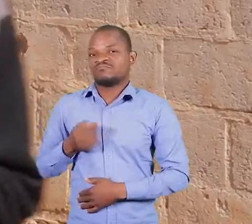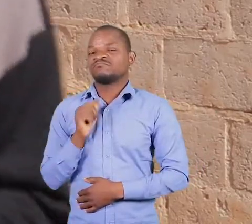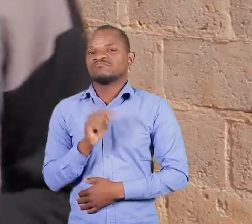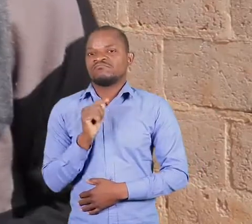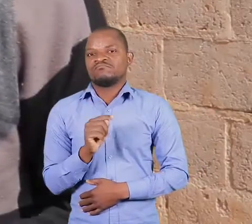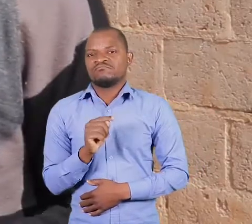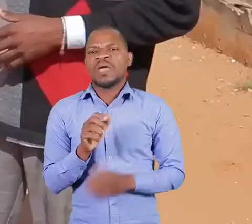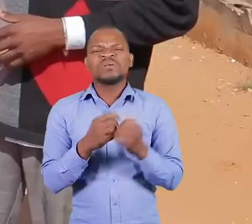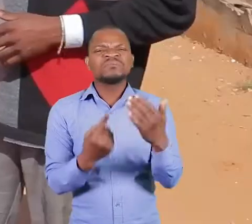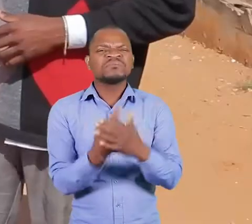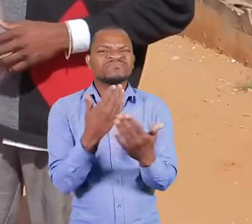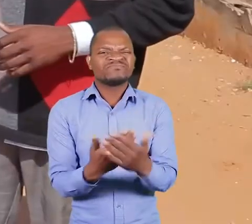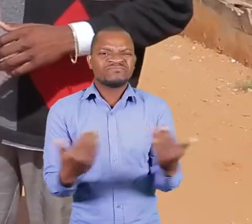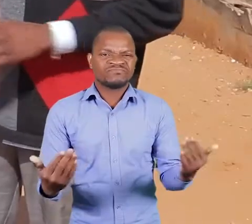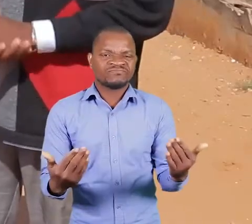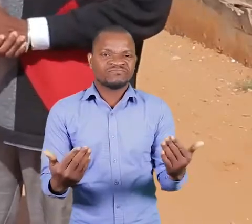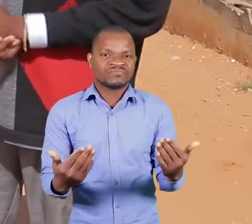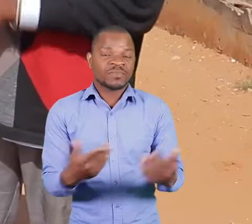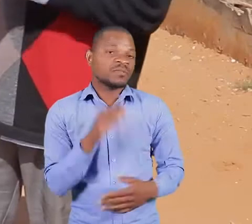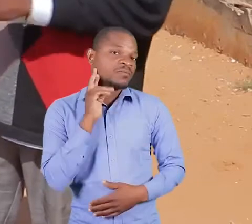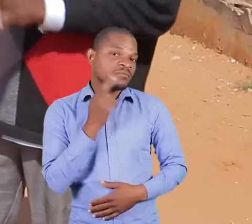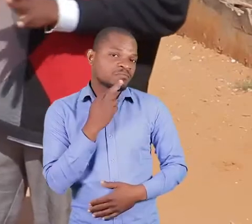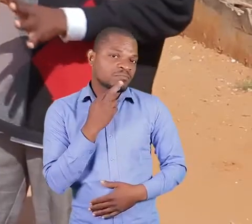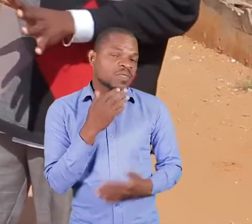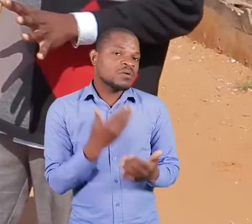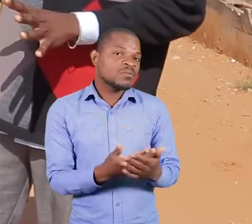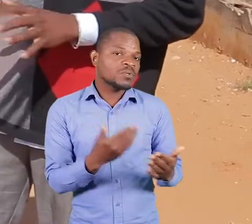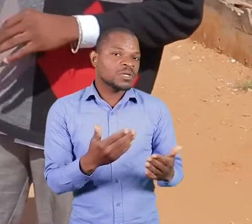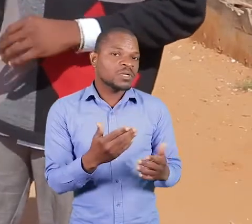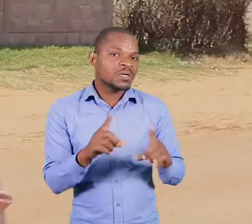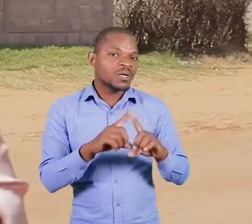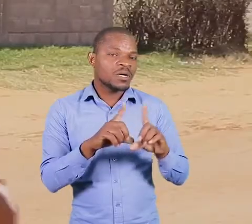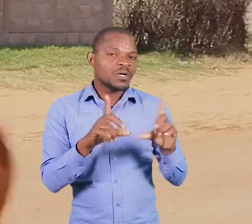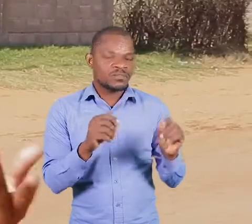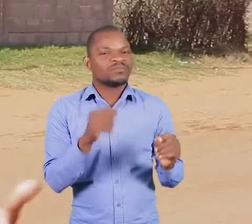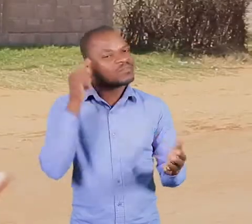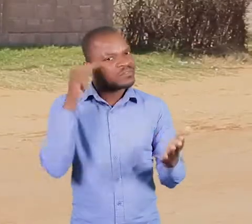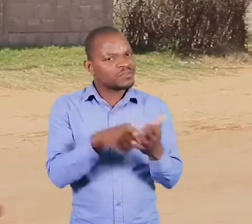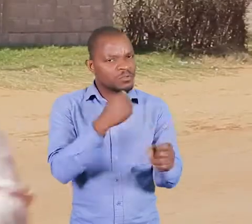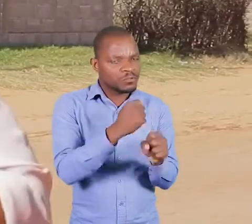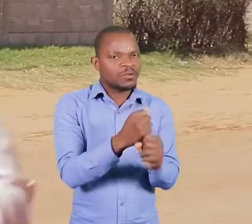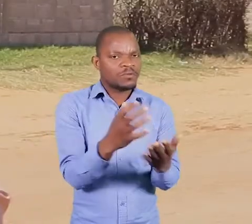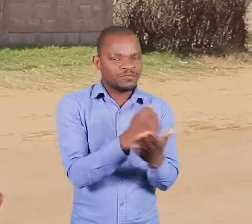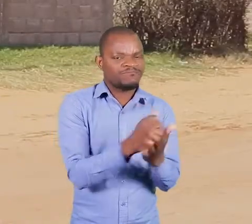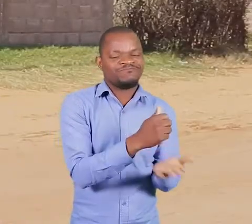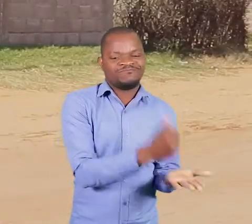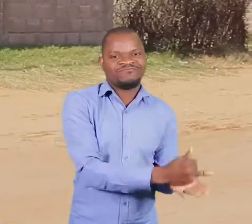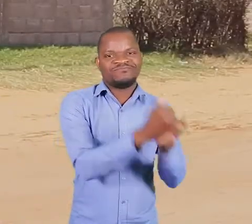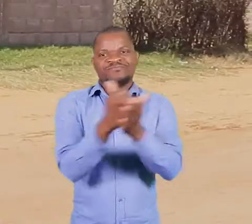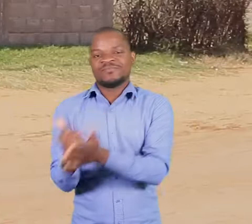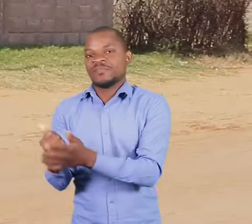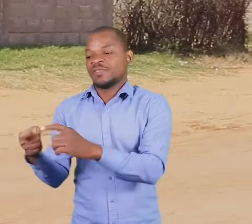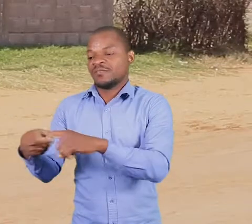quando é a mulher, Vina. E sabes por que isto está a acontecer? Pode explicar. Bem, porque os benefícios estão cada vez